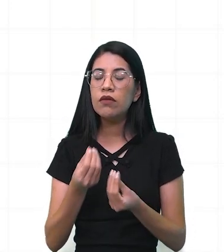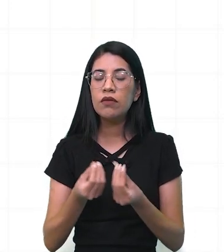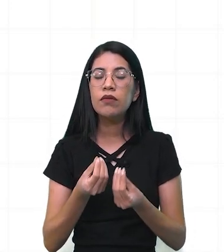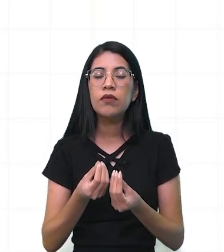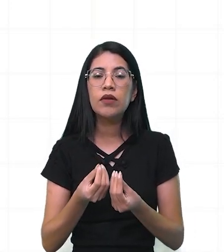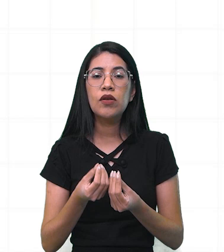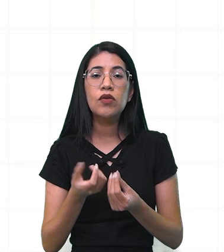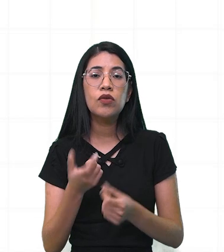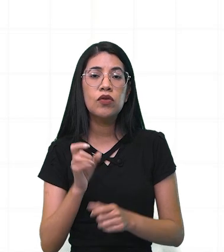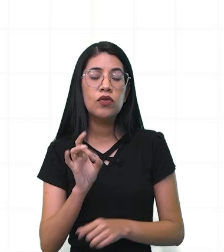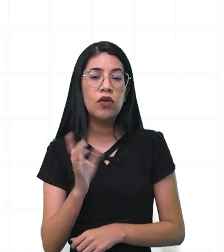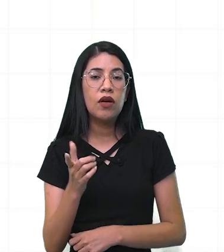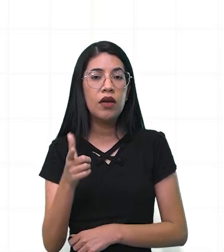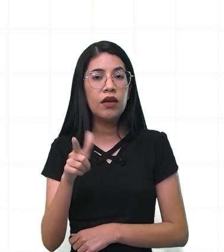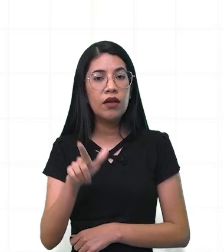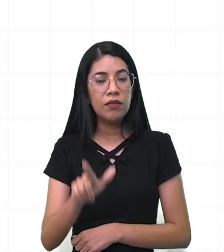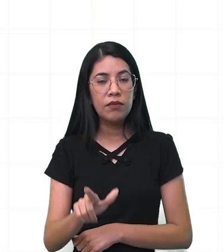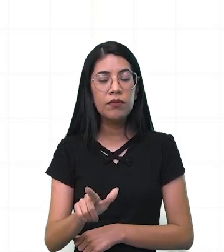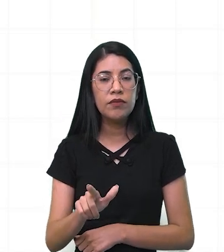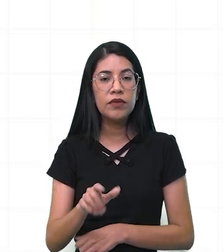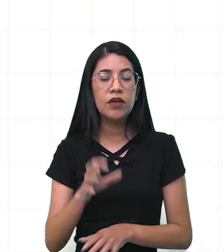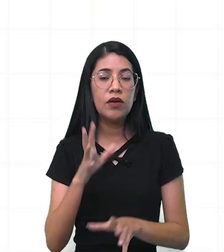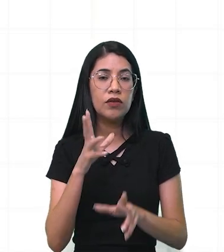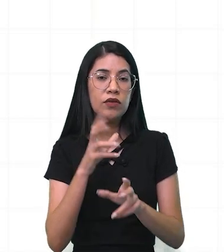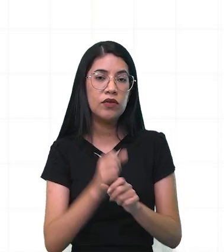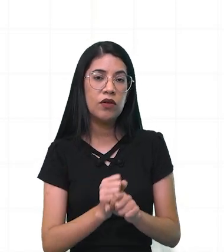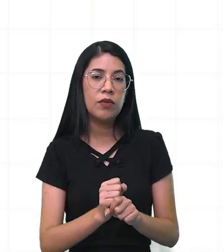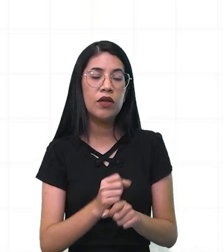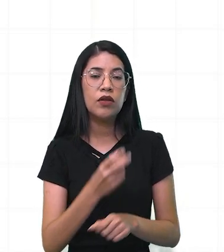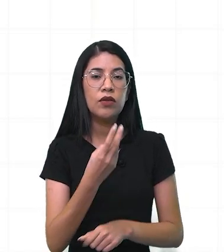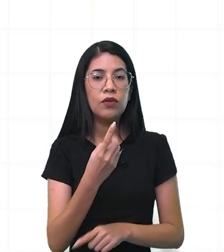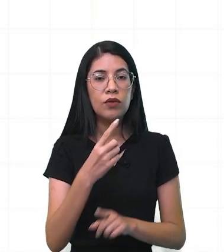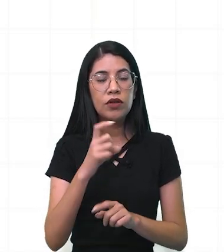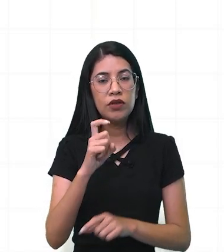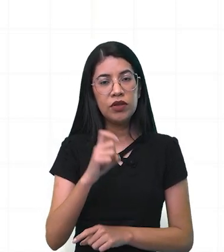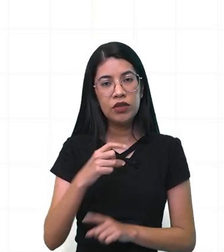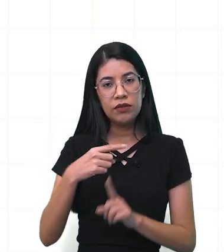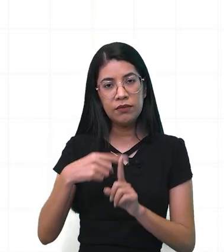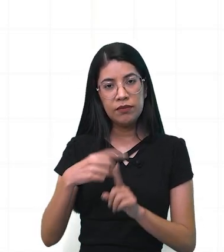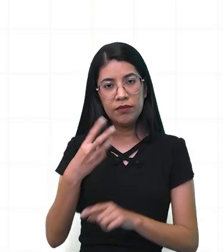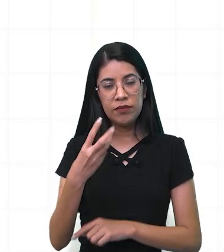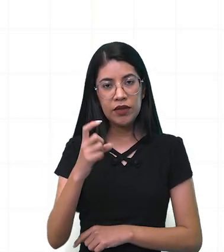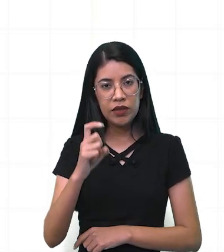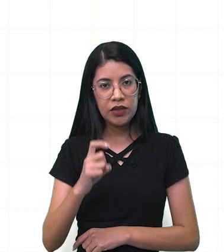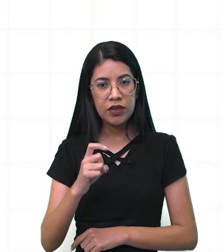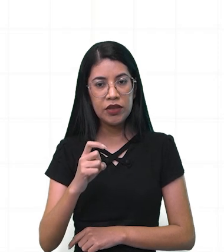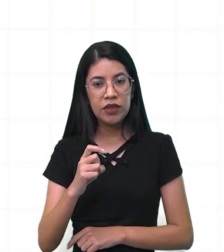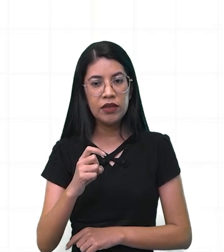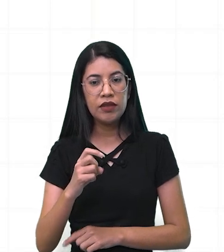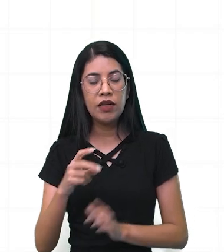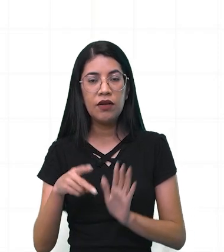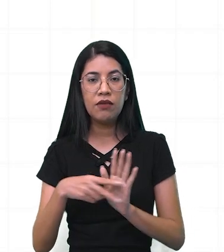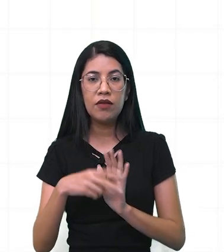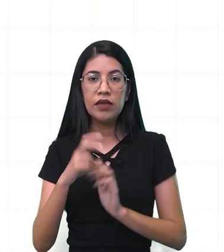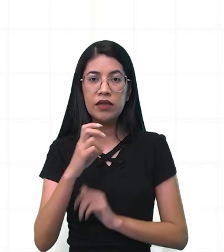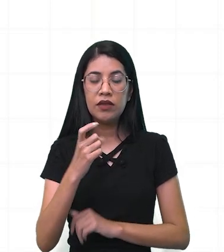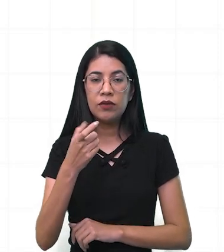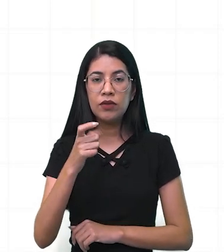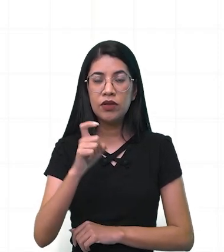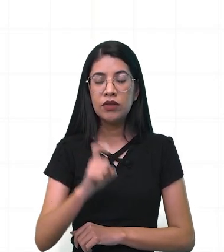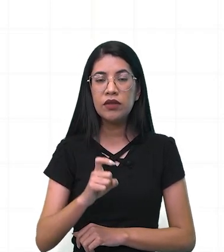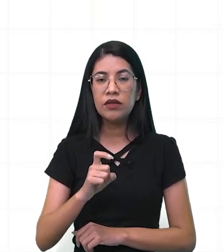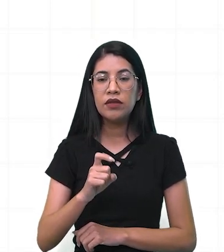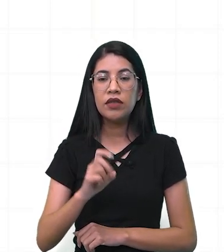só repetir. Então, soma 2x mais 3x, que é igual a 5x, e o x ao quadrado você vai